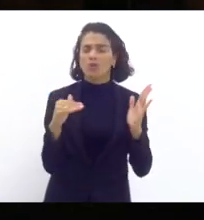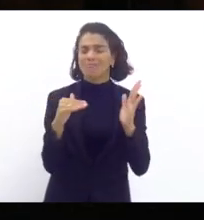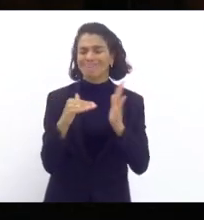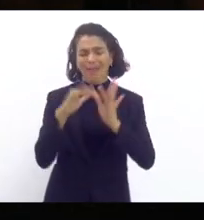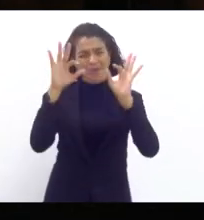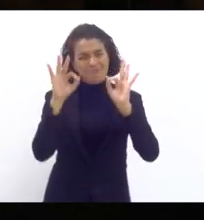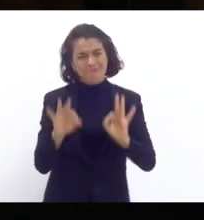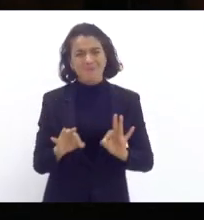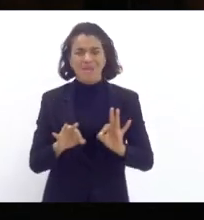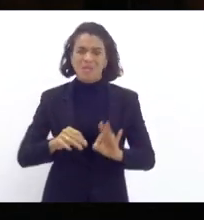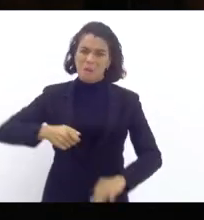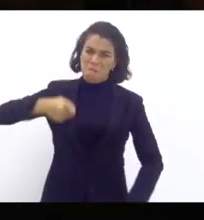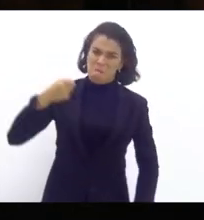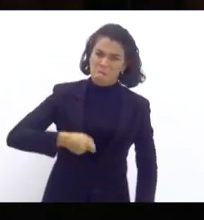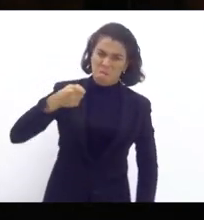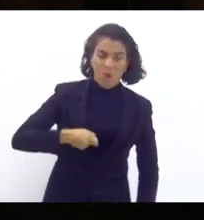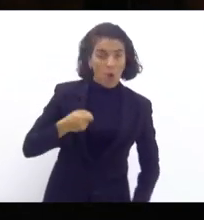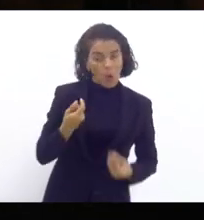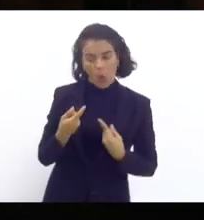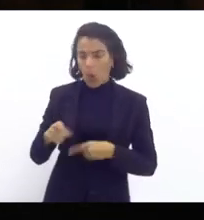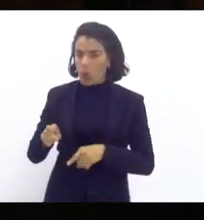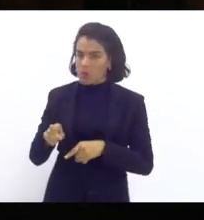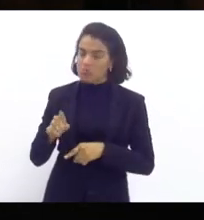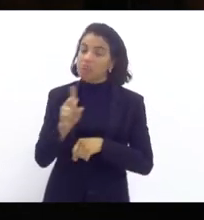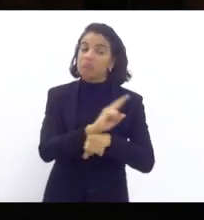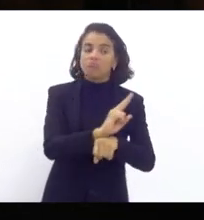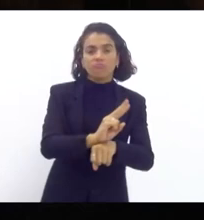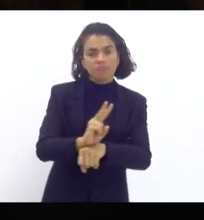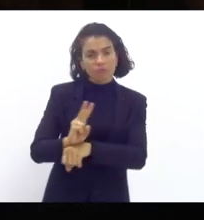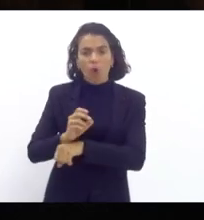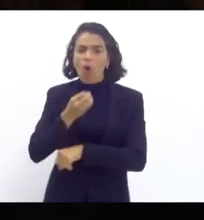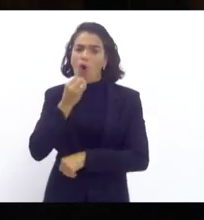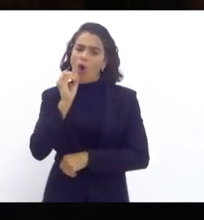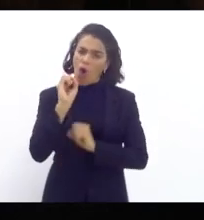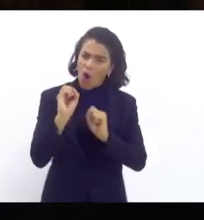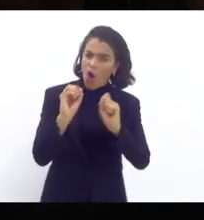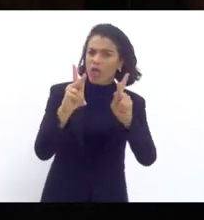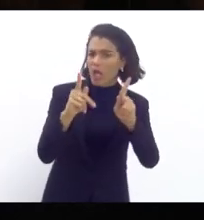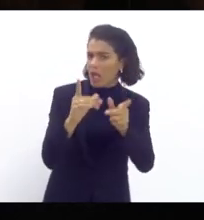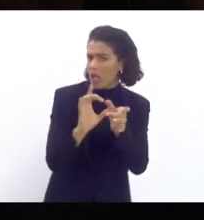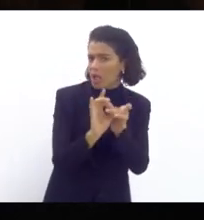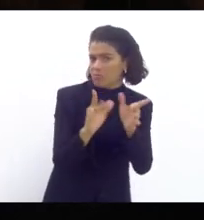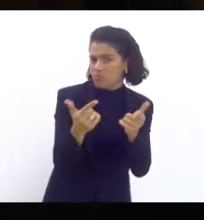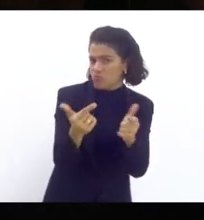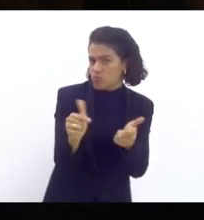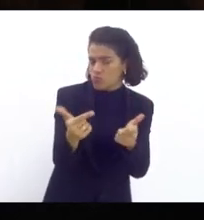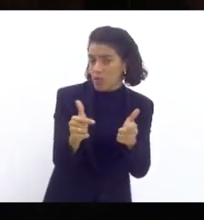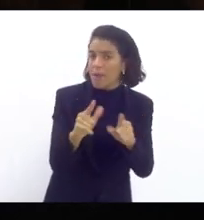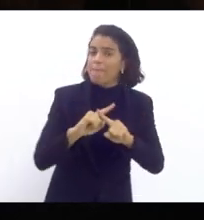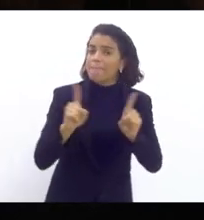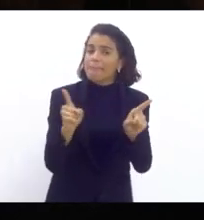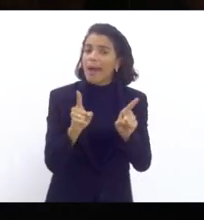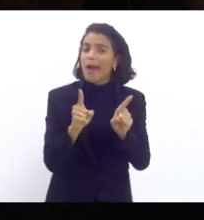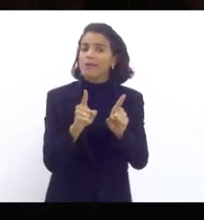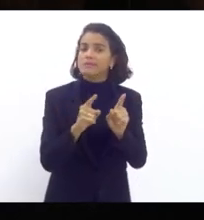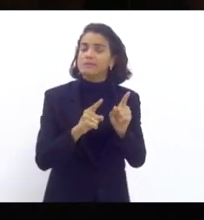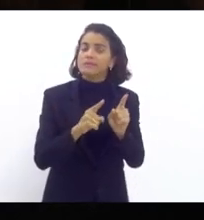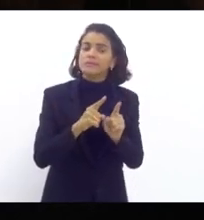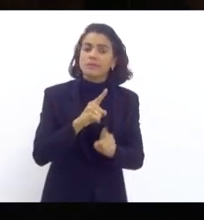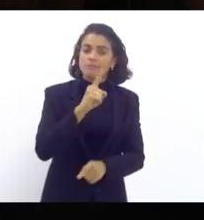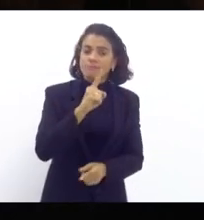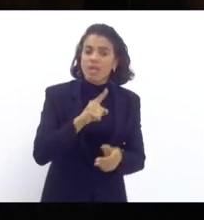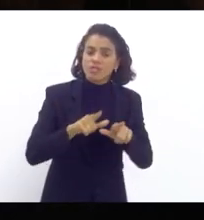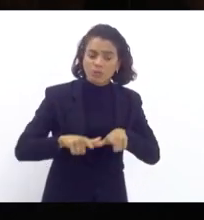pesada do Estado. Eu acho que ali deveria fiscalizar, ok, não tem licença, ok, deixa uma